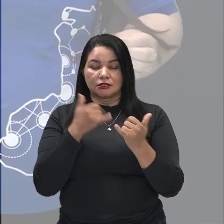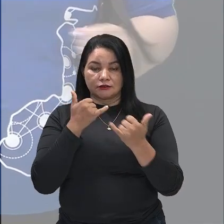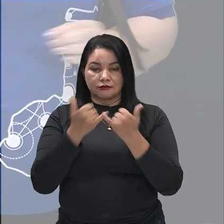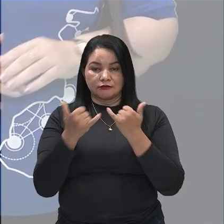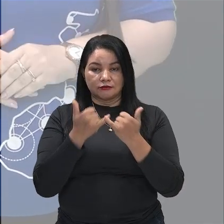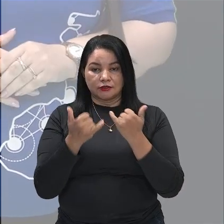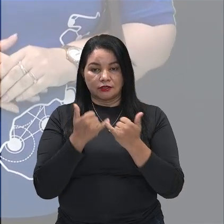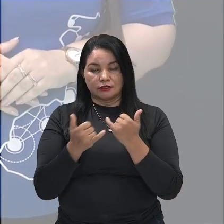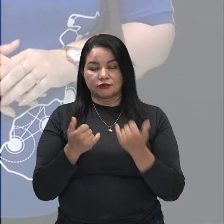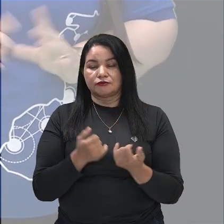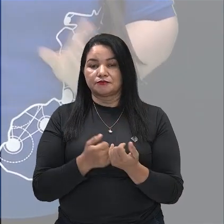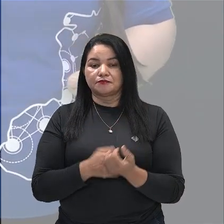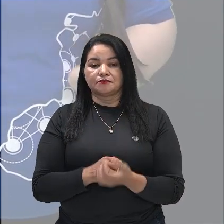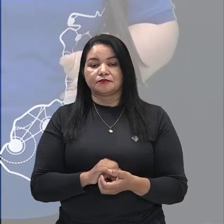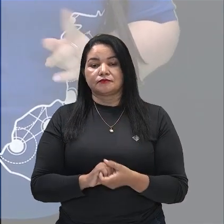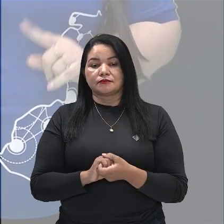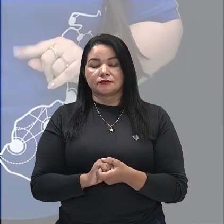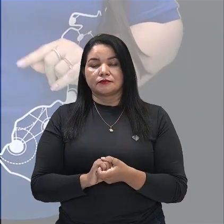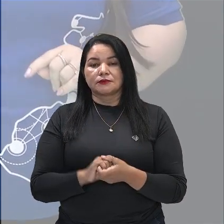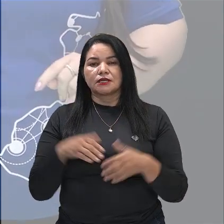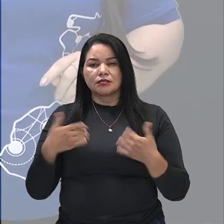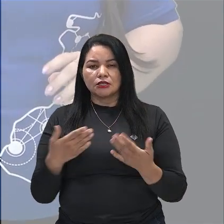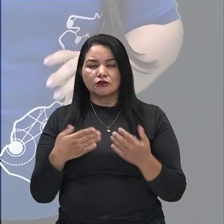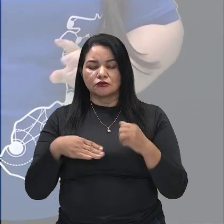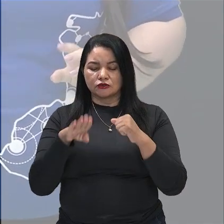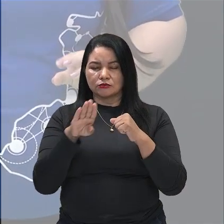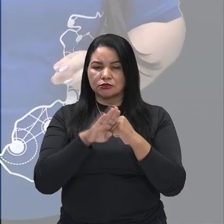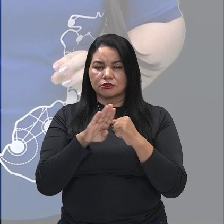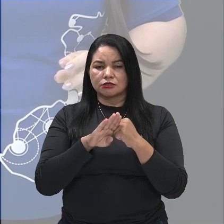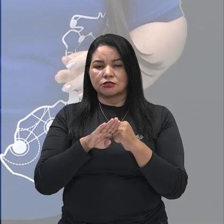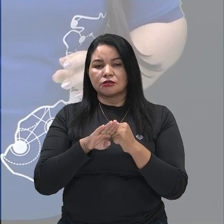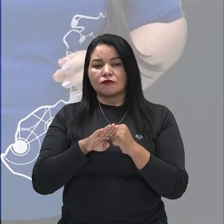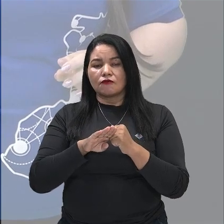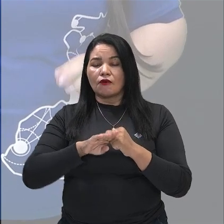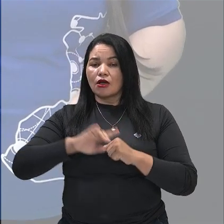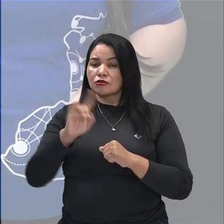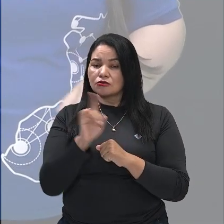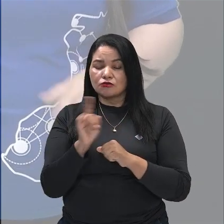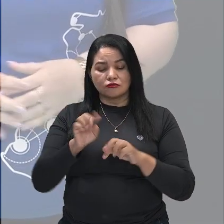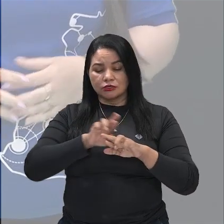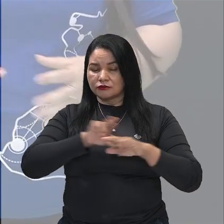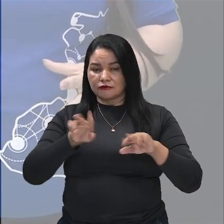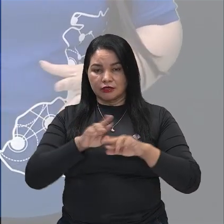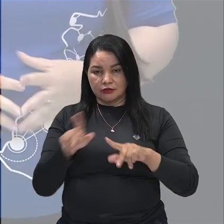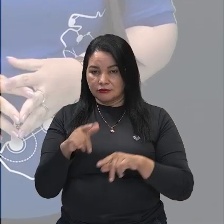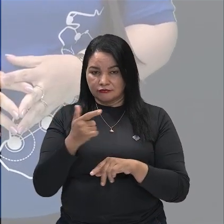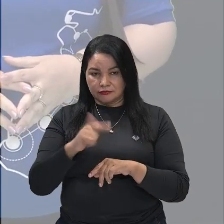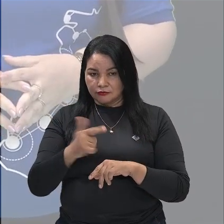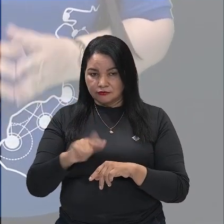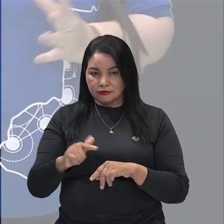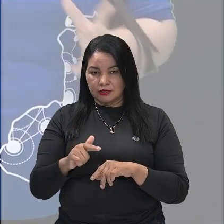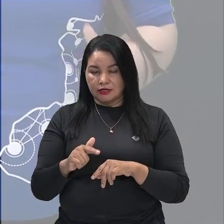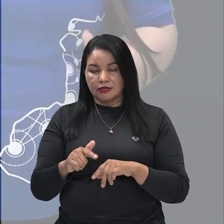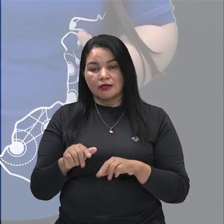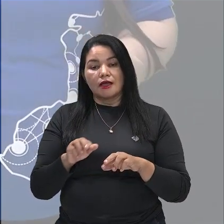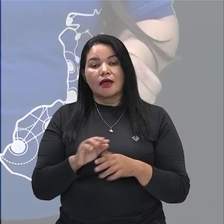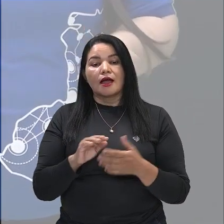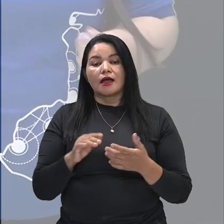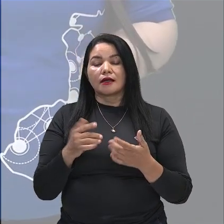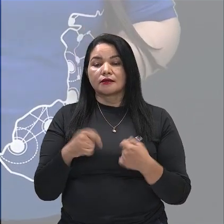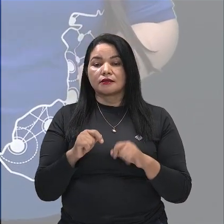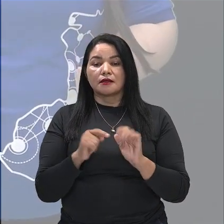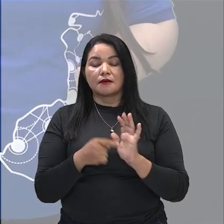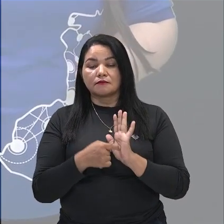casos. Então, os substantivos não diferenciados são aqueles que não têm, o que vai determinar é